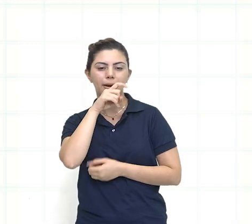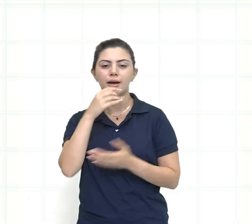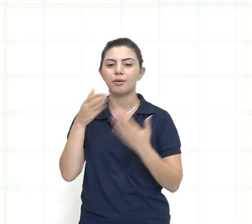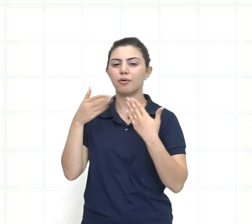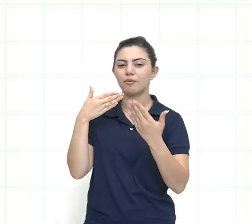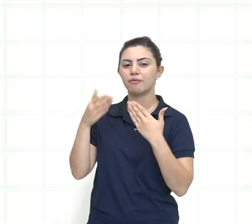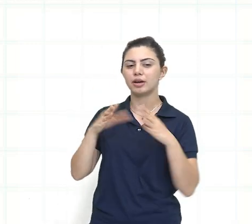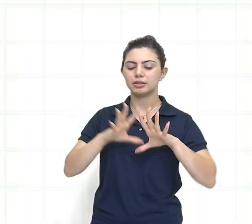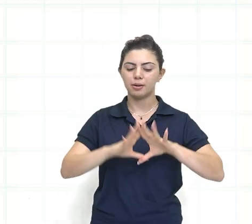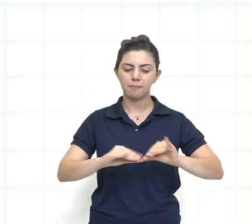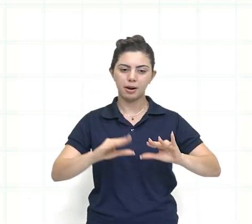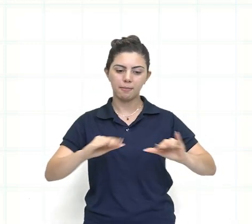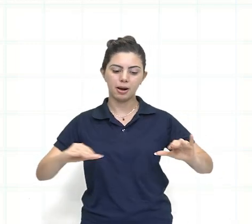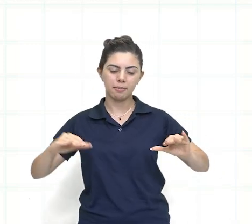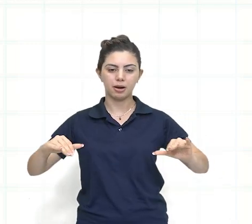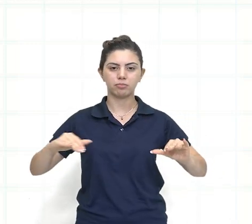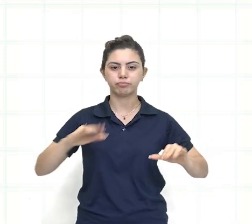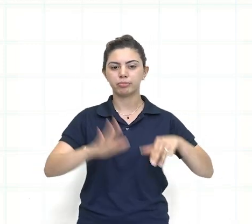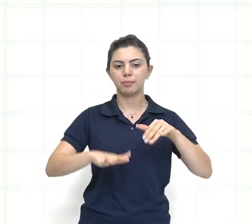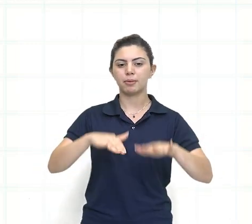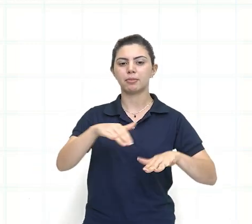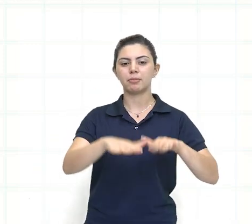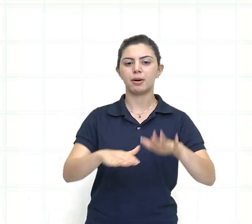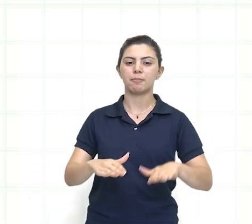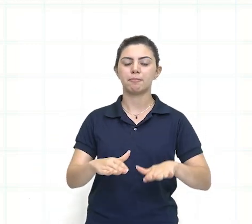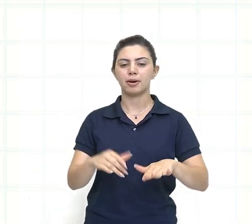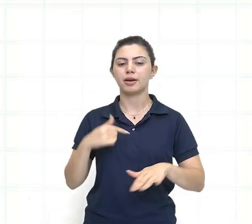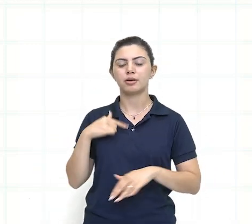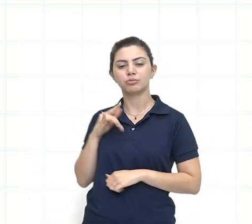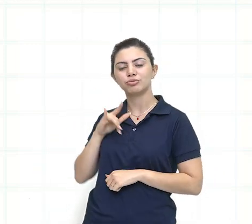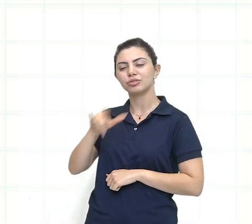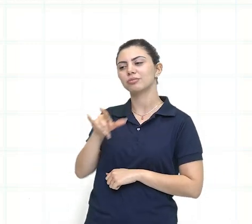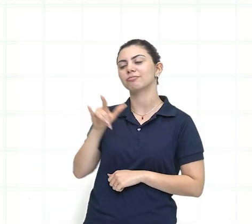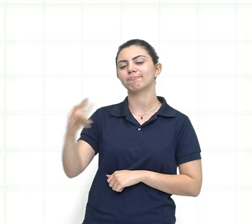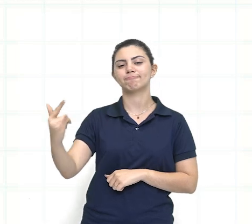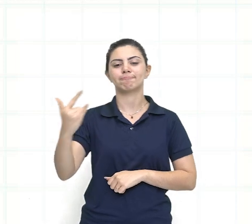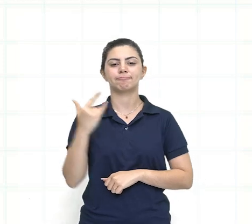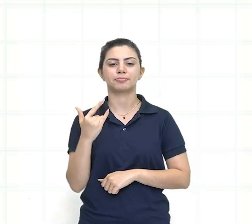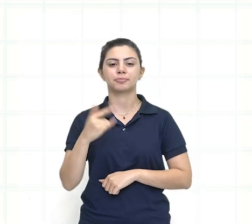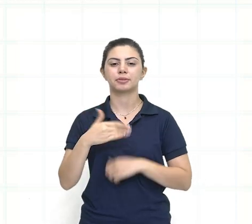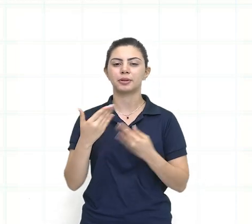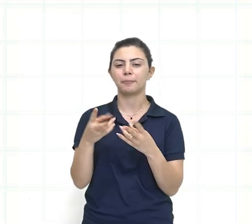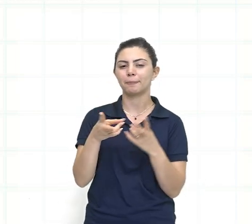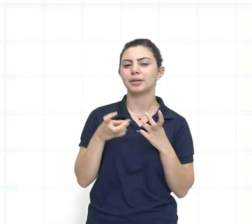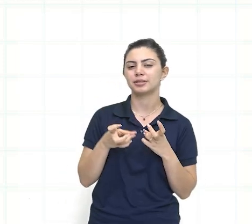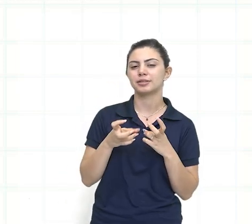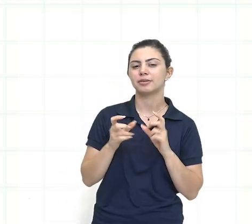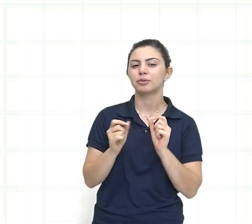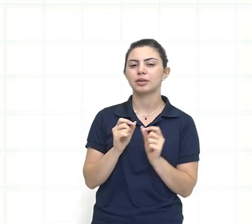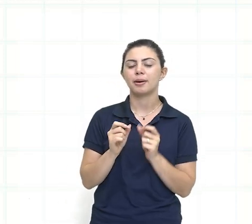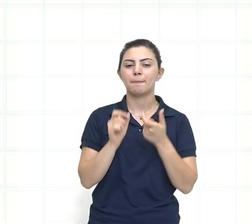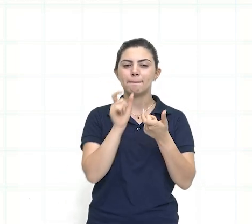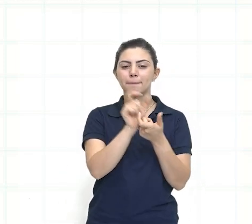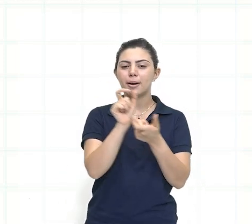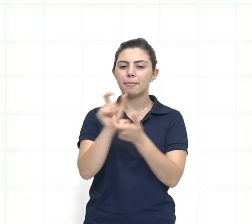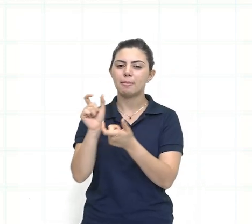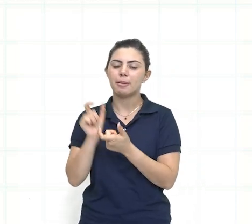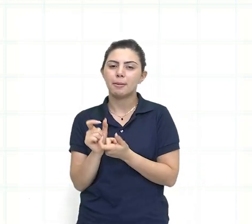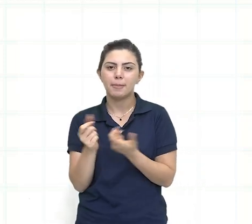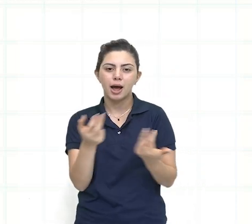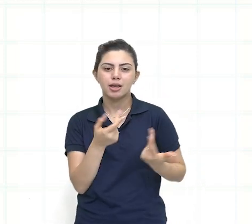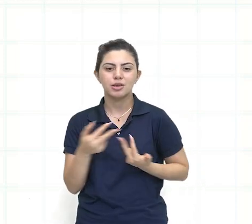tapete persa, eu te amo e vice-versa. Ó, versa, persa e versa novamente aqui,